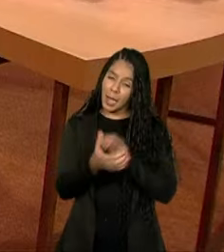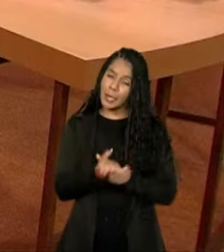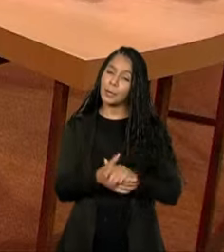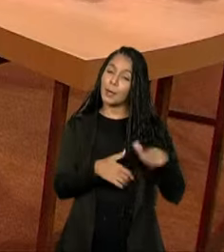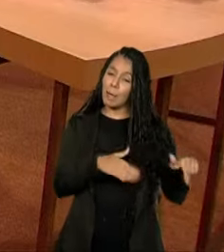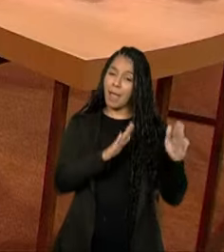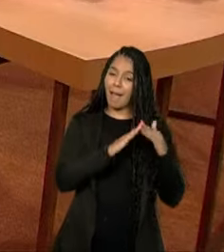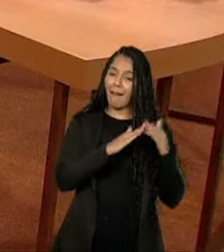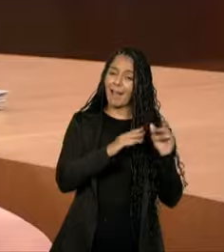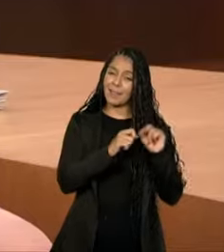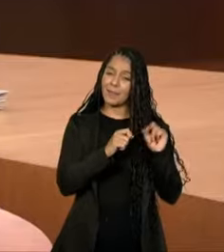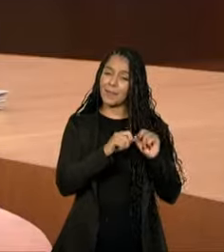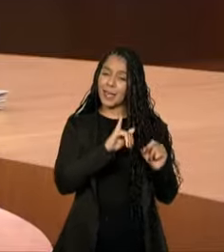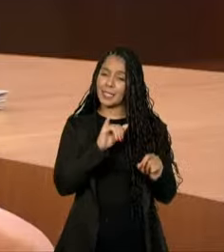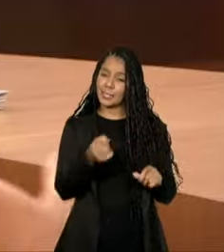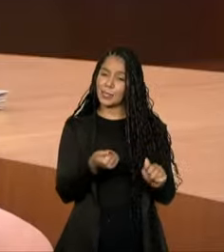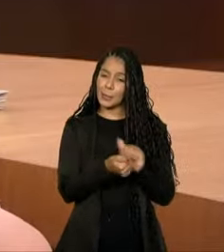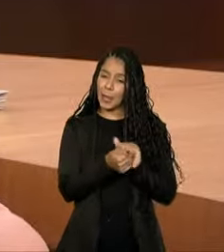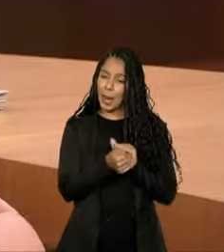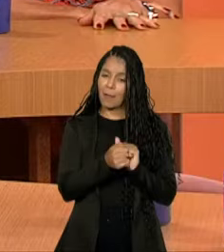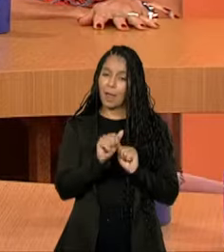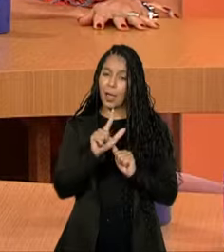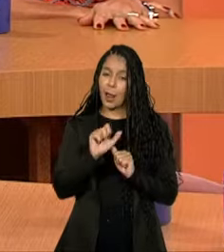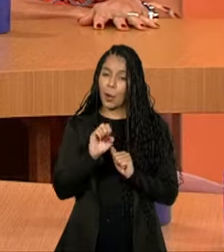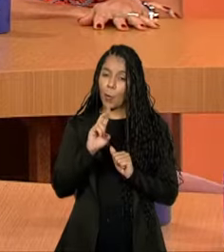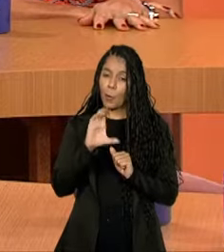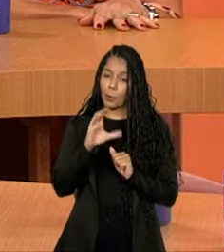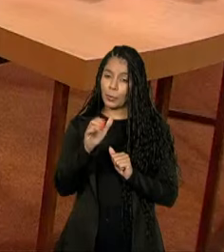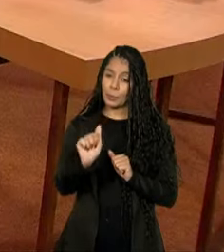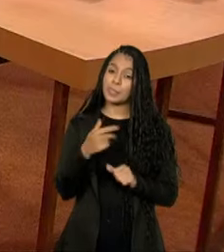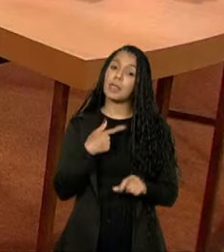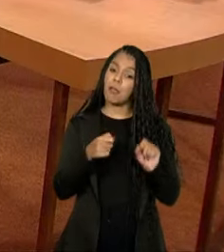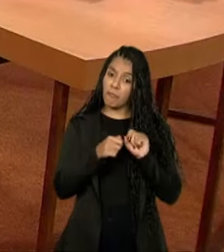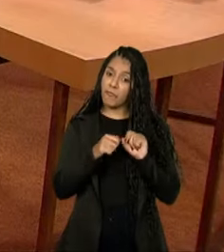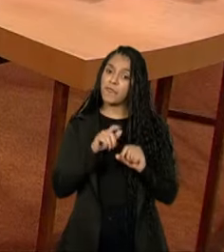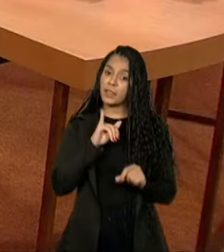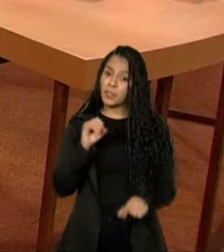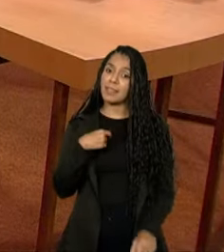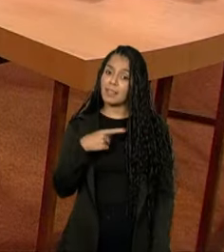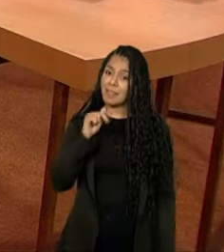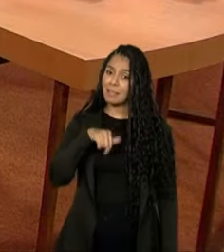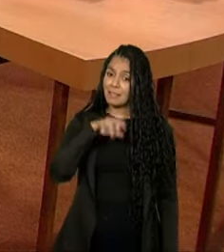casa para eu poder estar aqui. Mas fiquei minha mão aqui lavando louça esse final de semana.